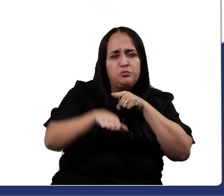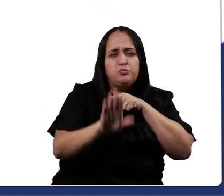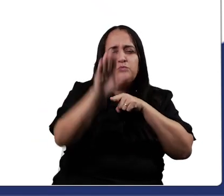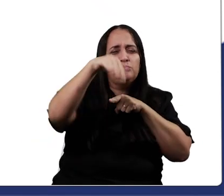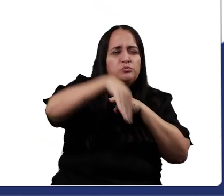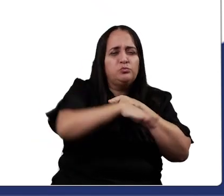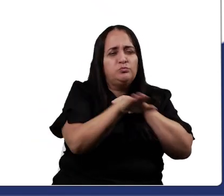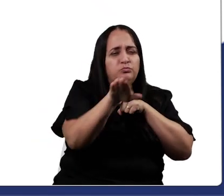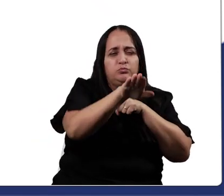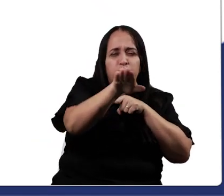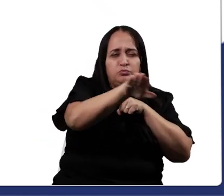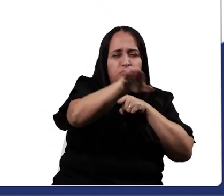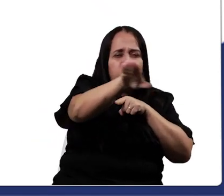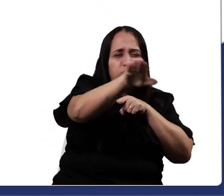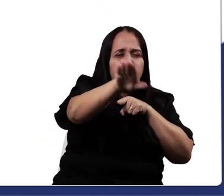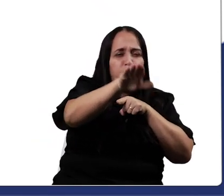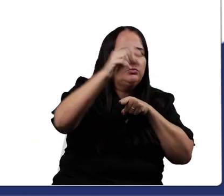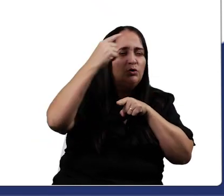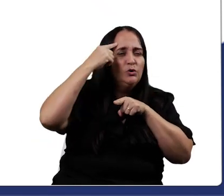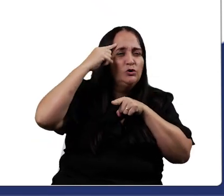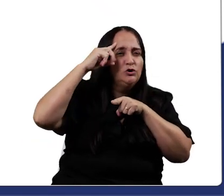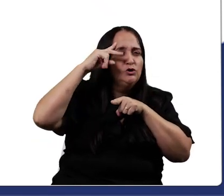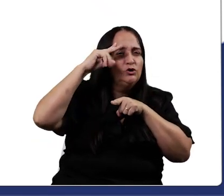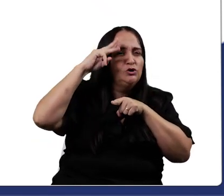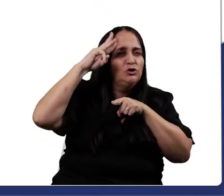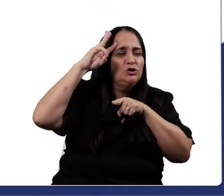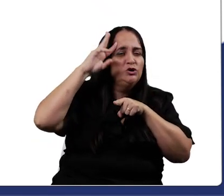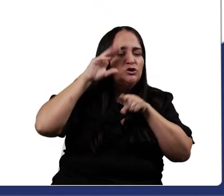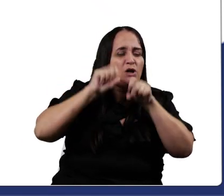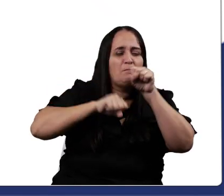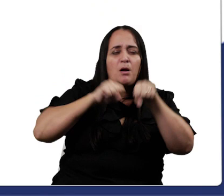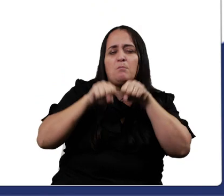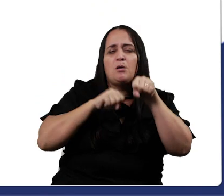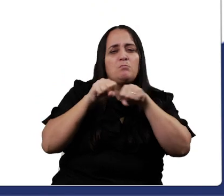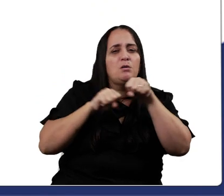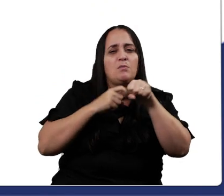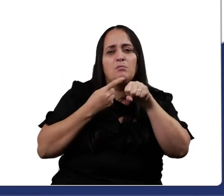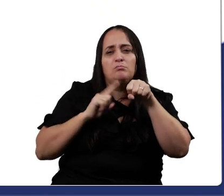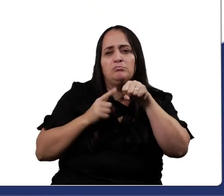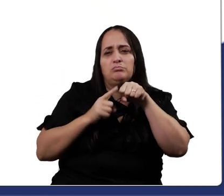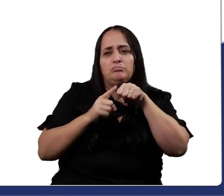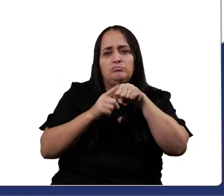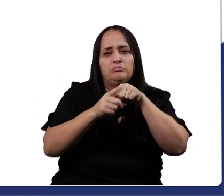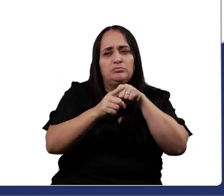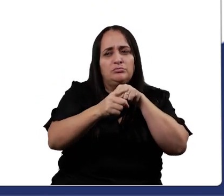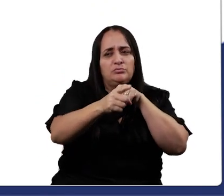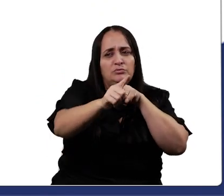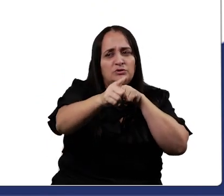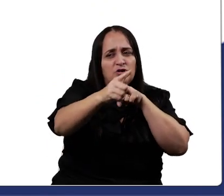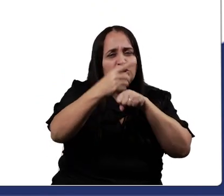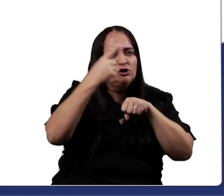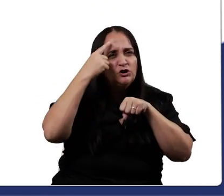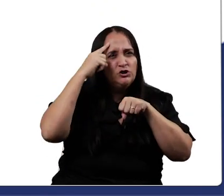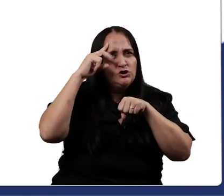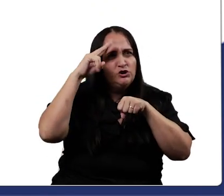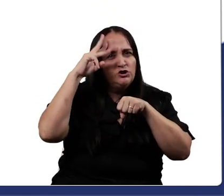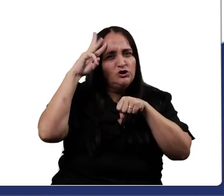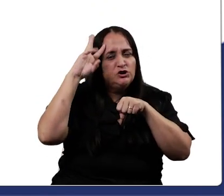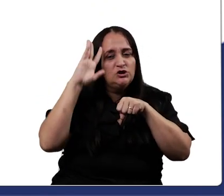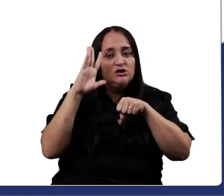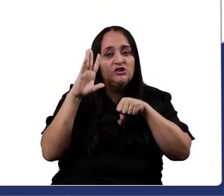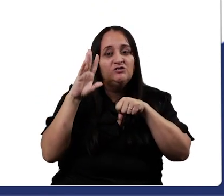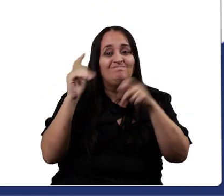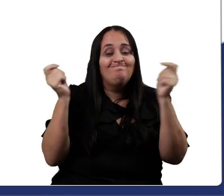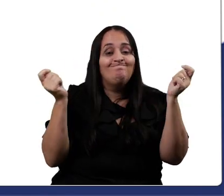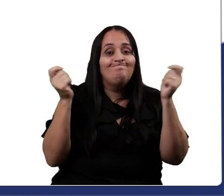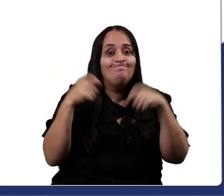ciclistas passam vários dias fazendo o percurso, sim, tem provas que duram dias,